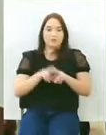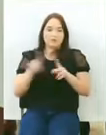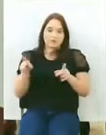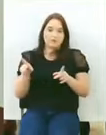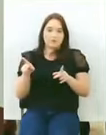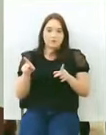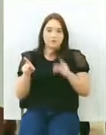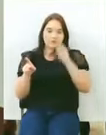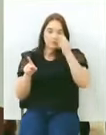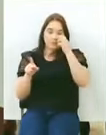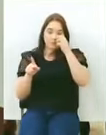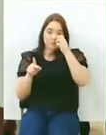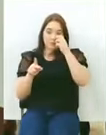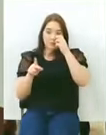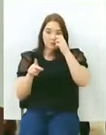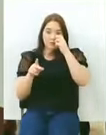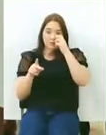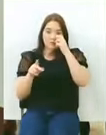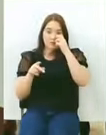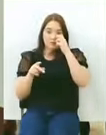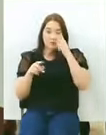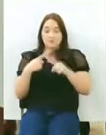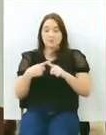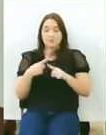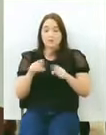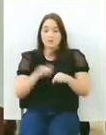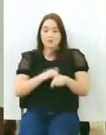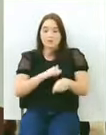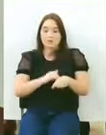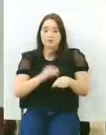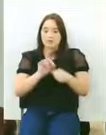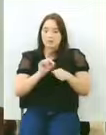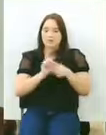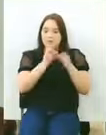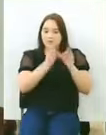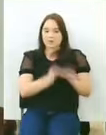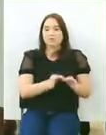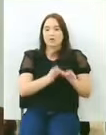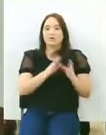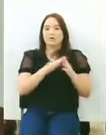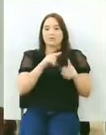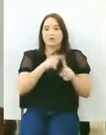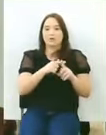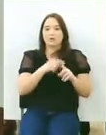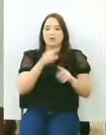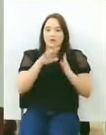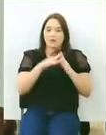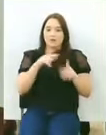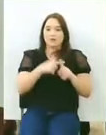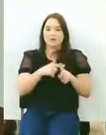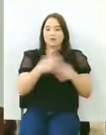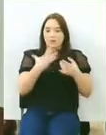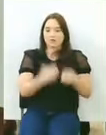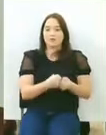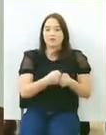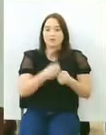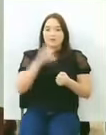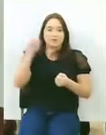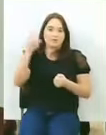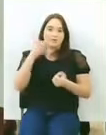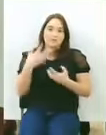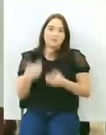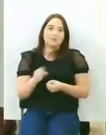contrário. Porque às vezes nós vamos satisfazer a igreja com coisas que Deus não se satisfaz.